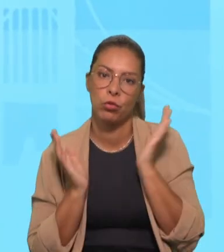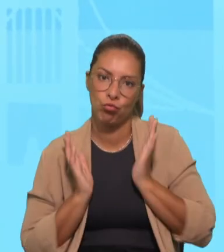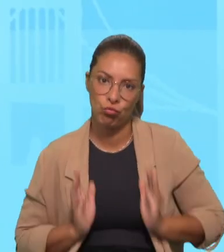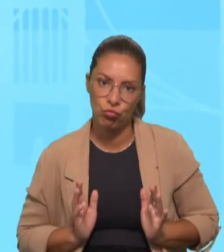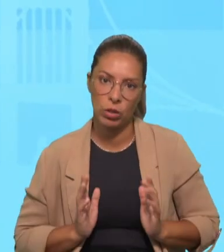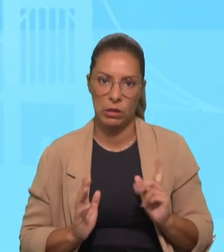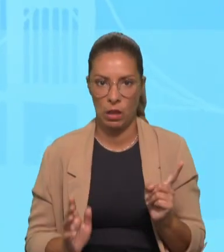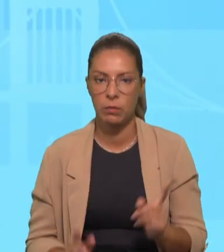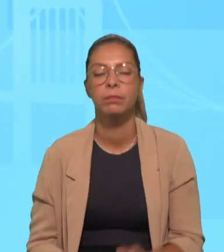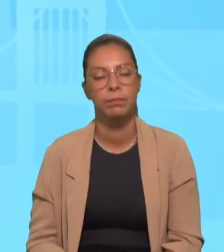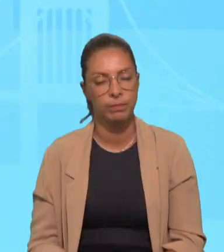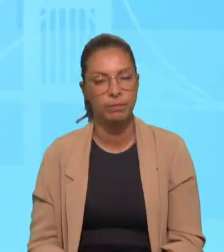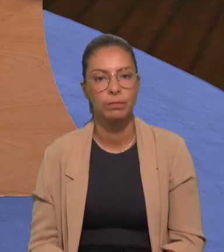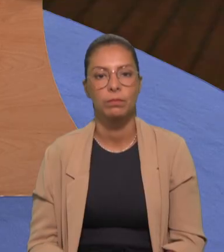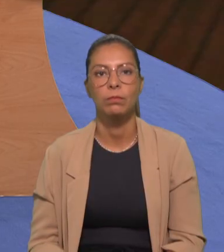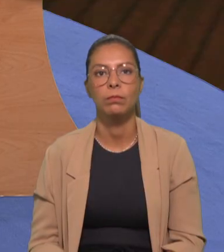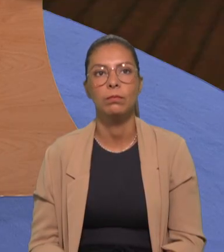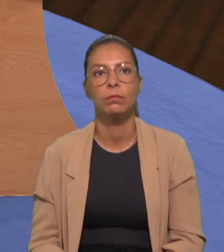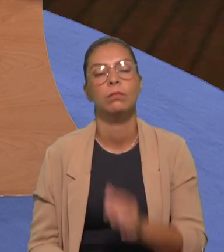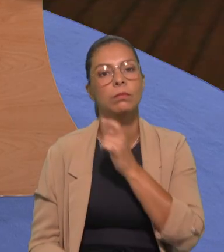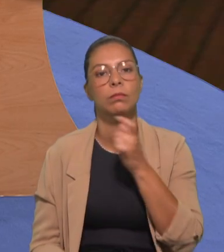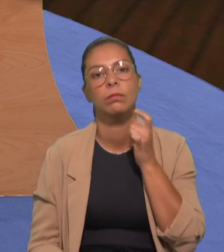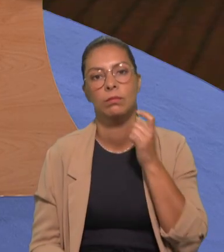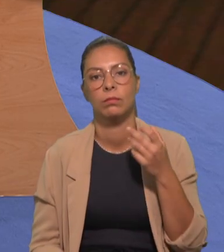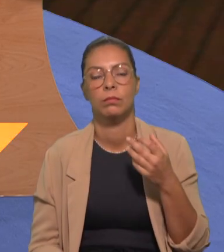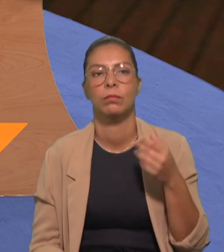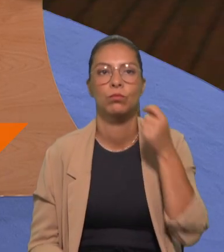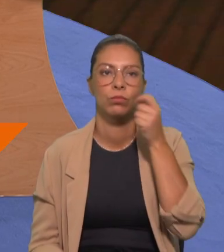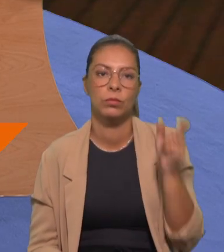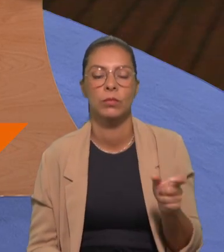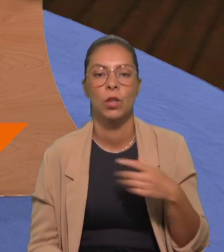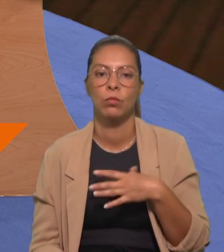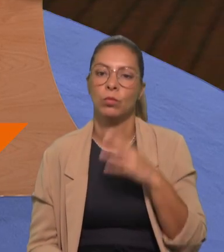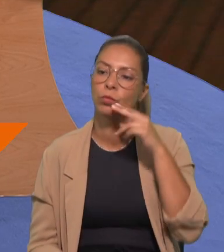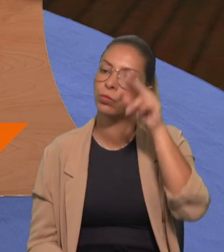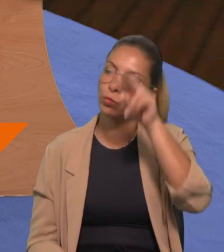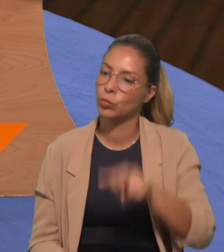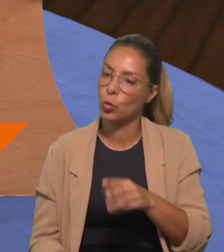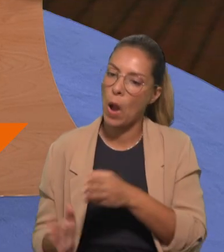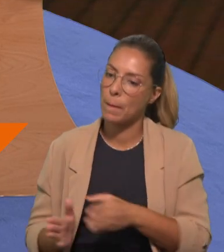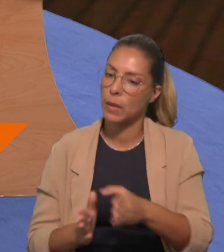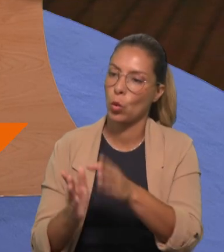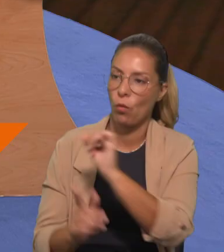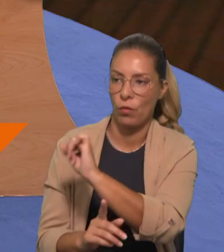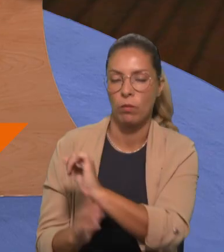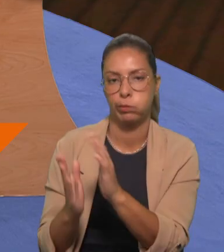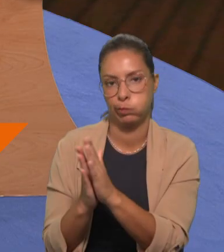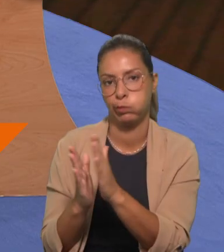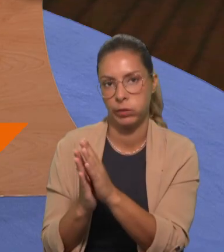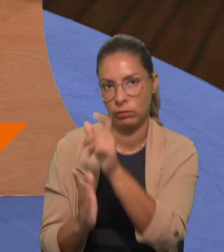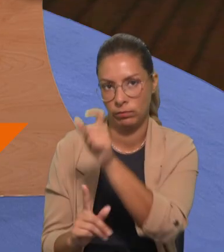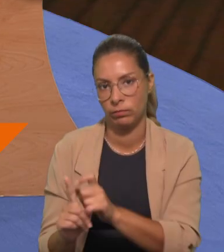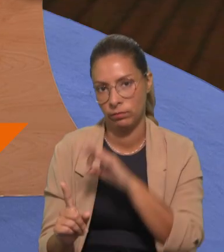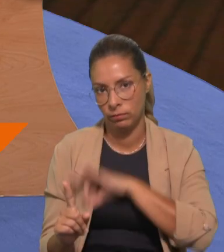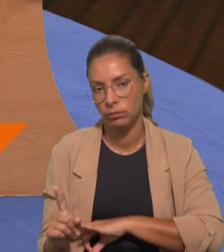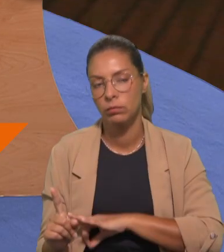dúvida. Padre Pedro, em si, e olhando para o seu percurso também enquanto religioso, em que